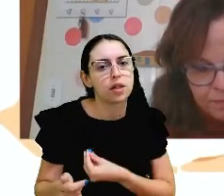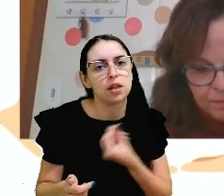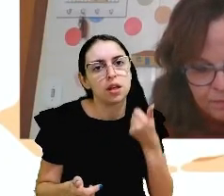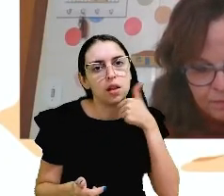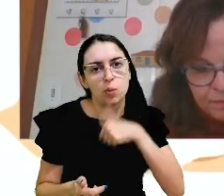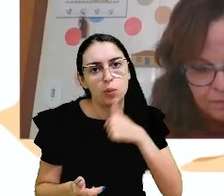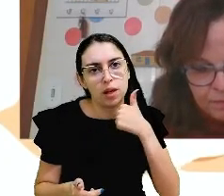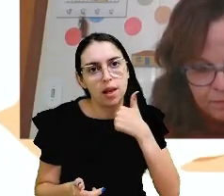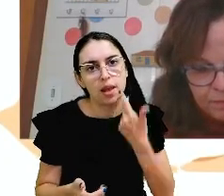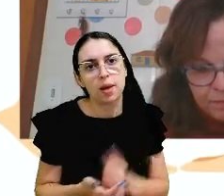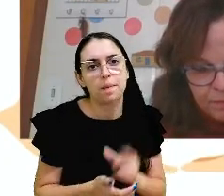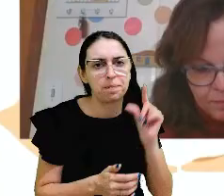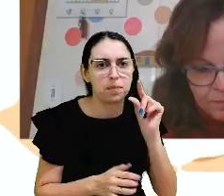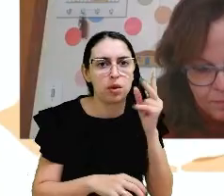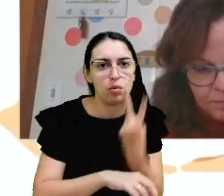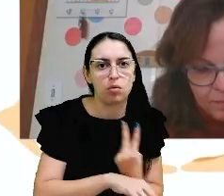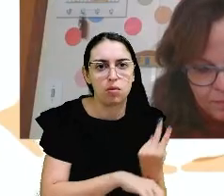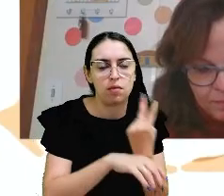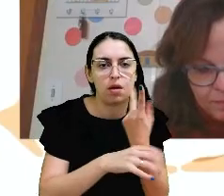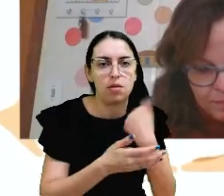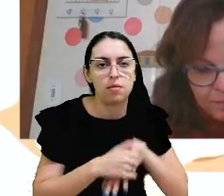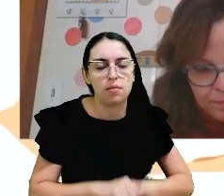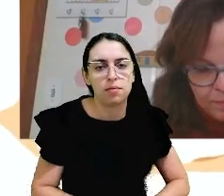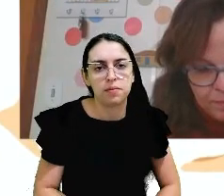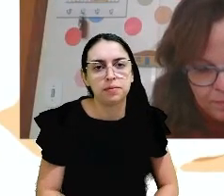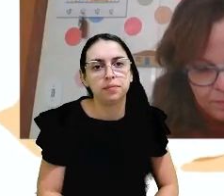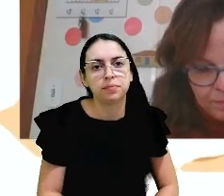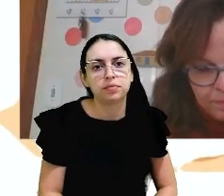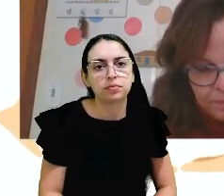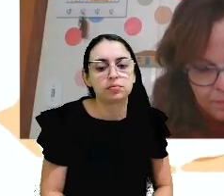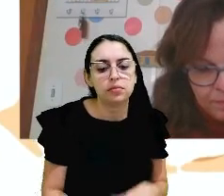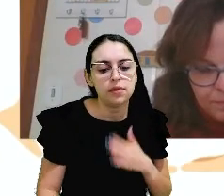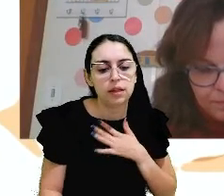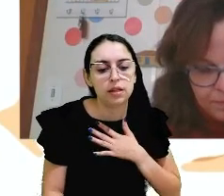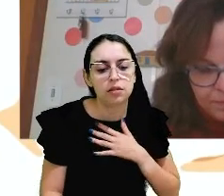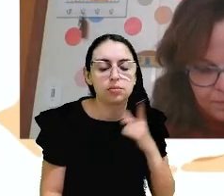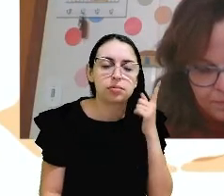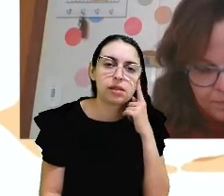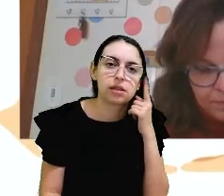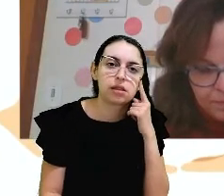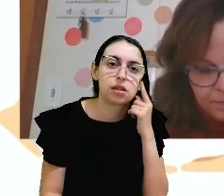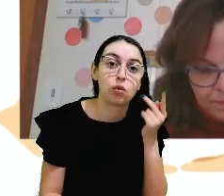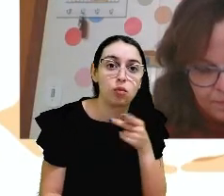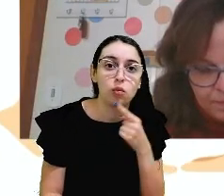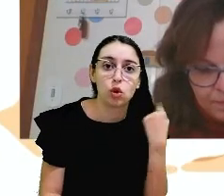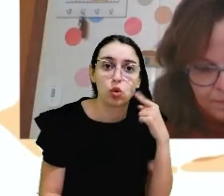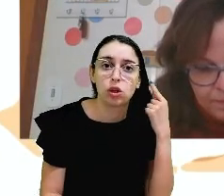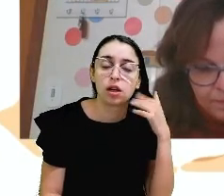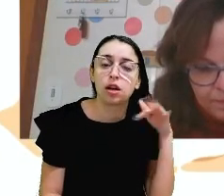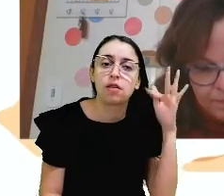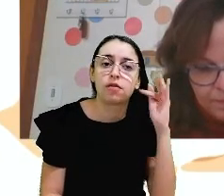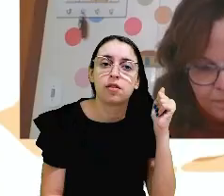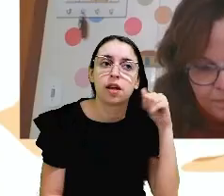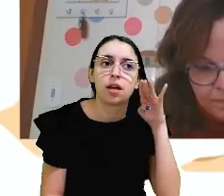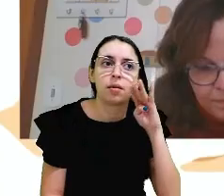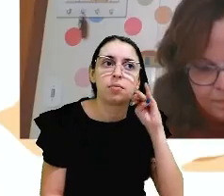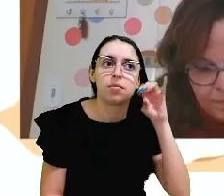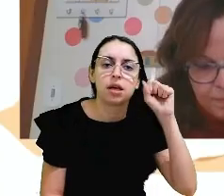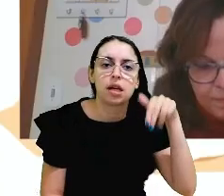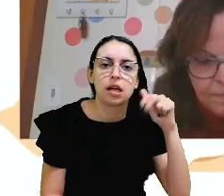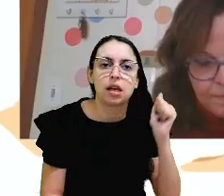ter um menor valor. Eu fiquei aqui refletindo, enquanto a doutora Fabiana falava, nos nossos